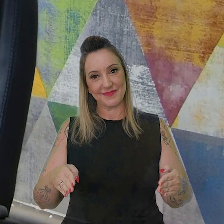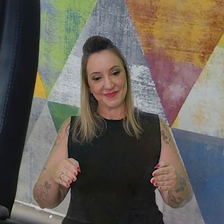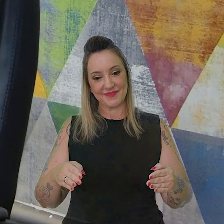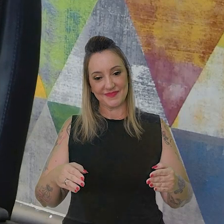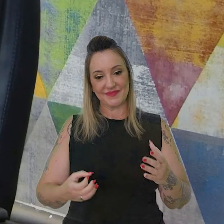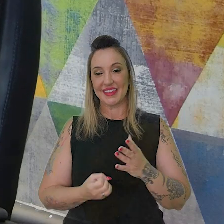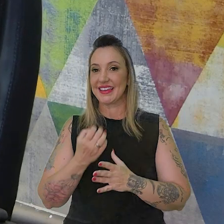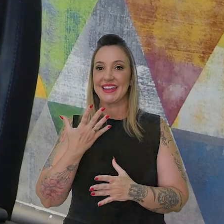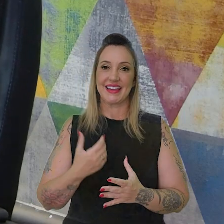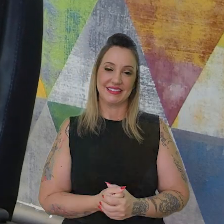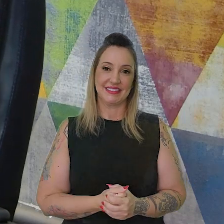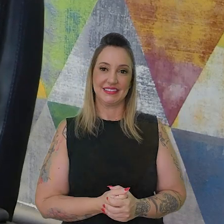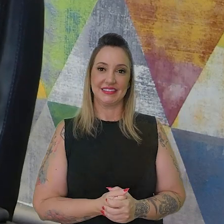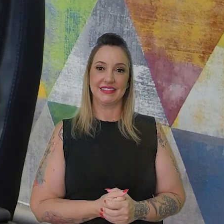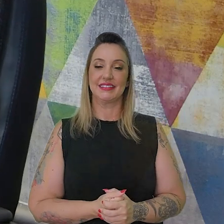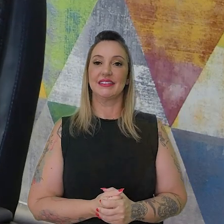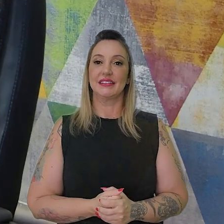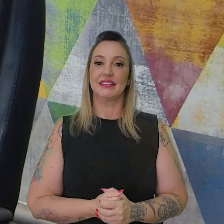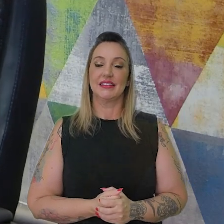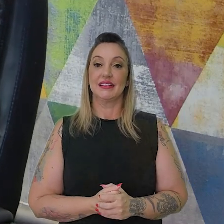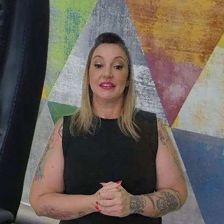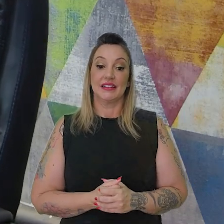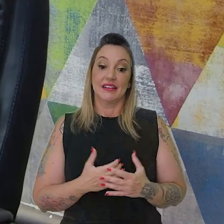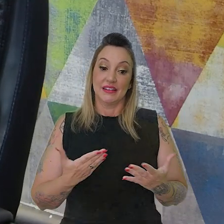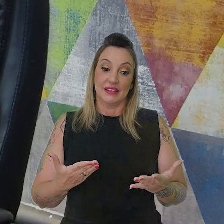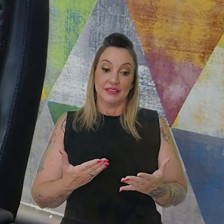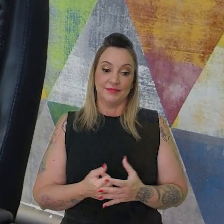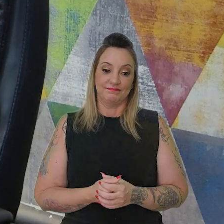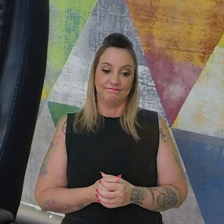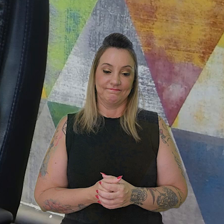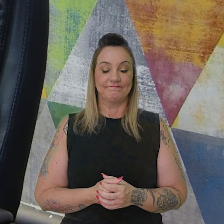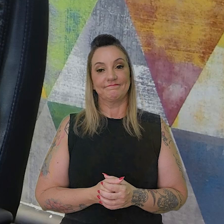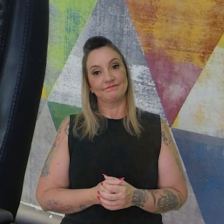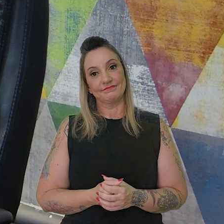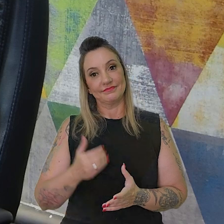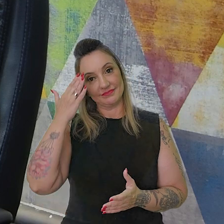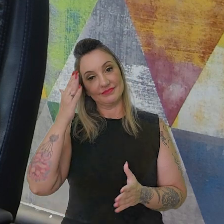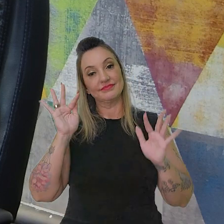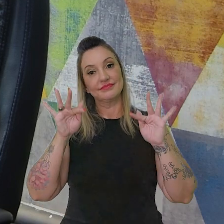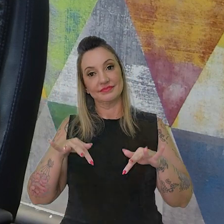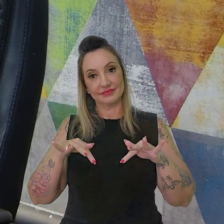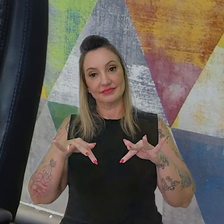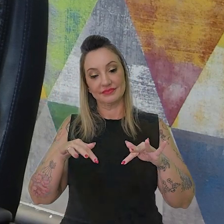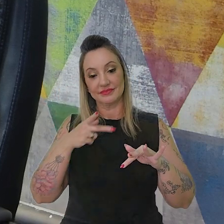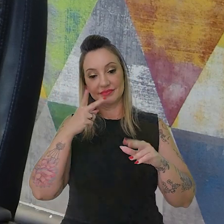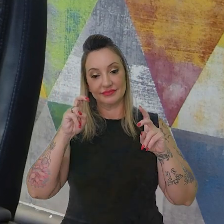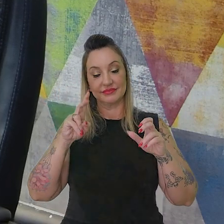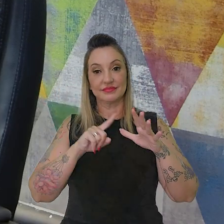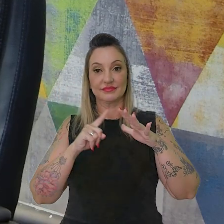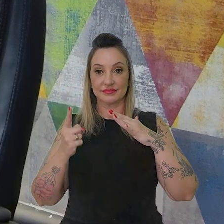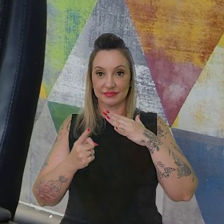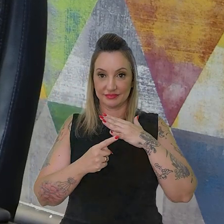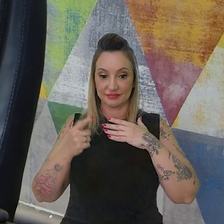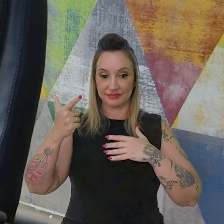colorido tá colorido tá criativo Isso ai muito bom então para finalizar fala nas